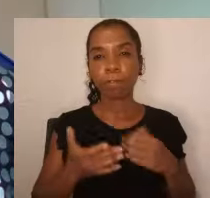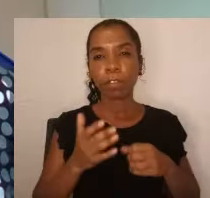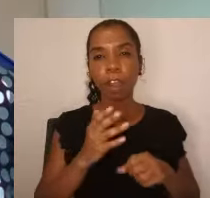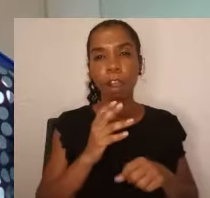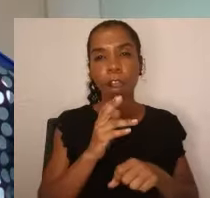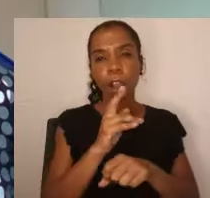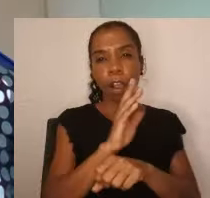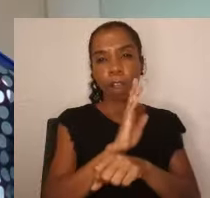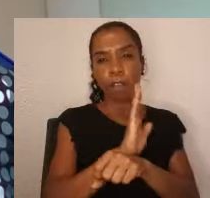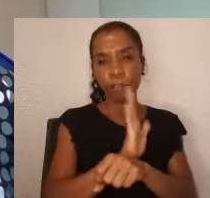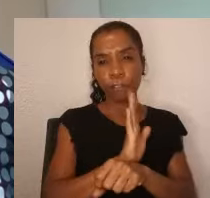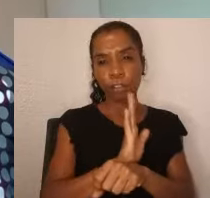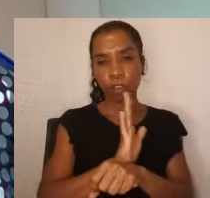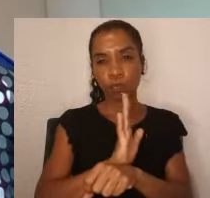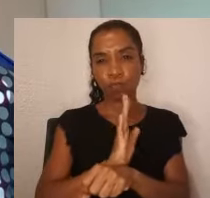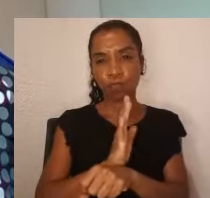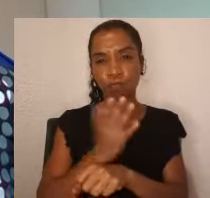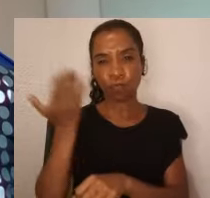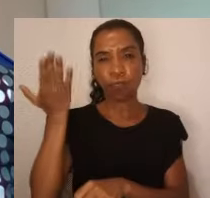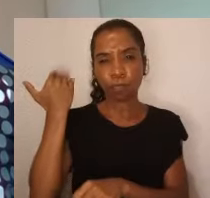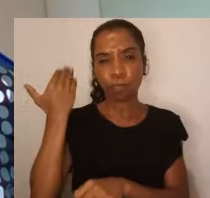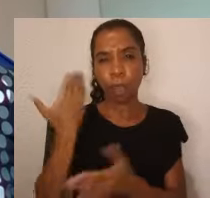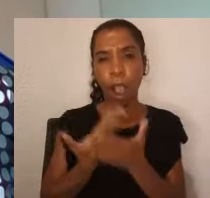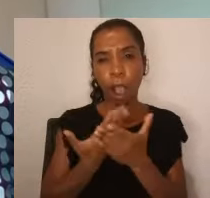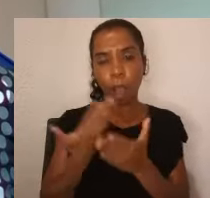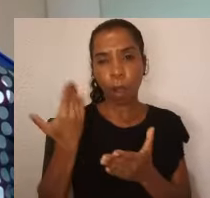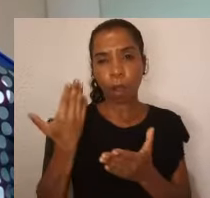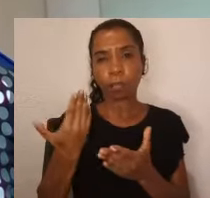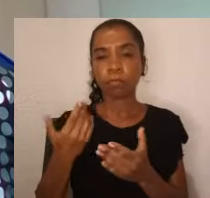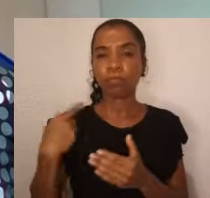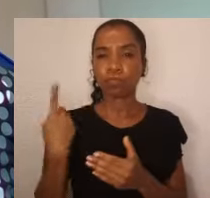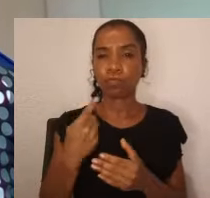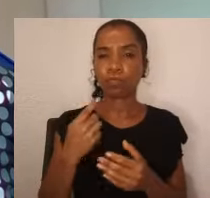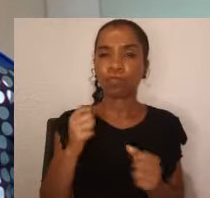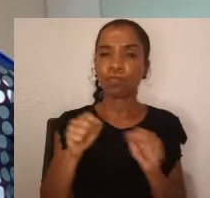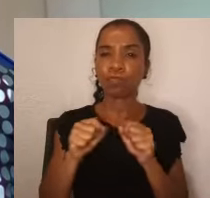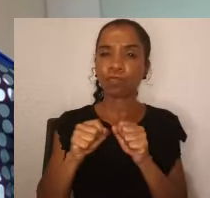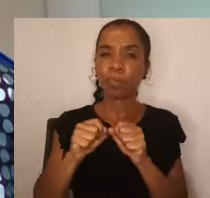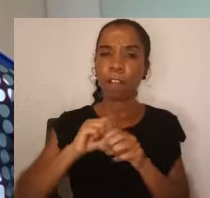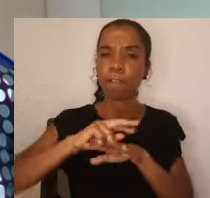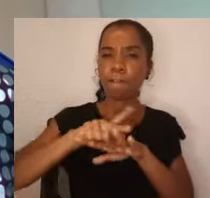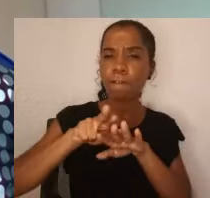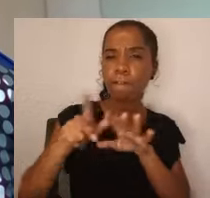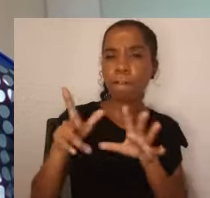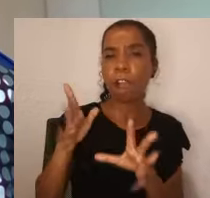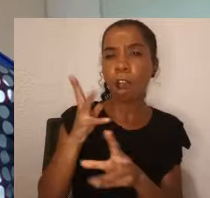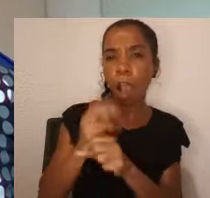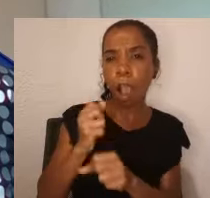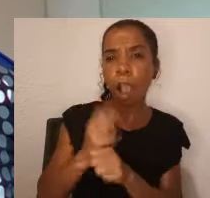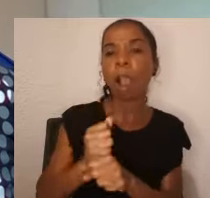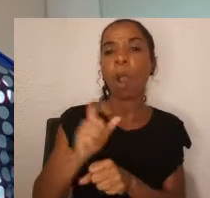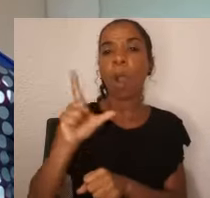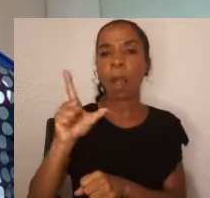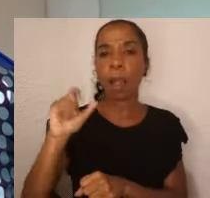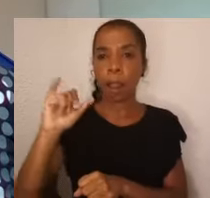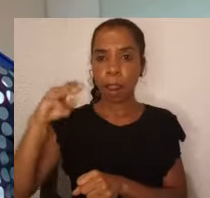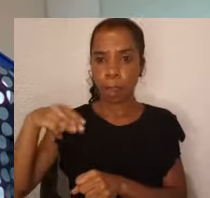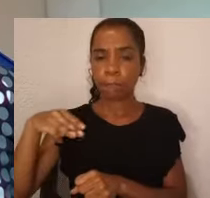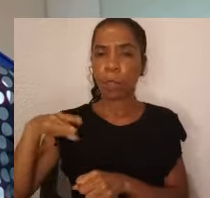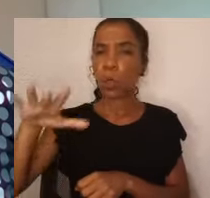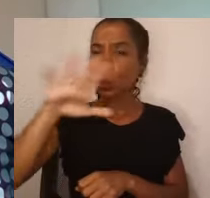vídeo anterior, nós realizamos vários cálculos de limites, todos eles utilizando o esboço